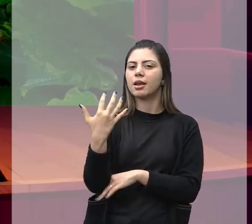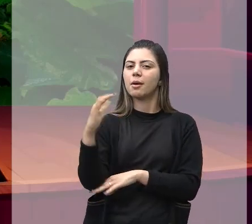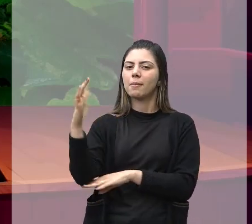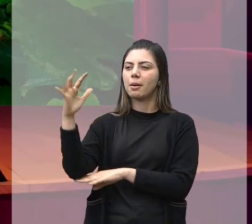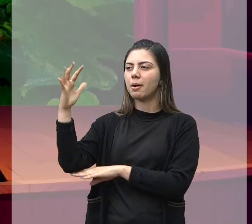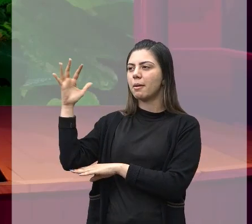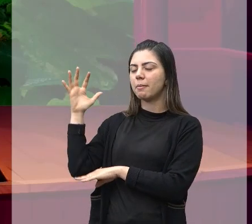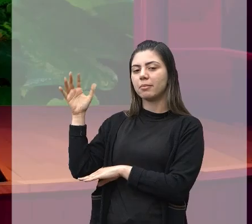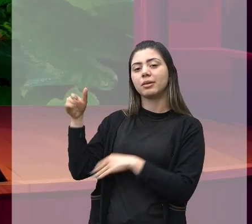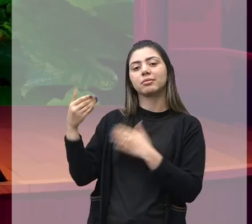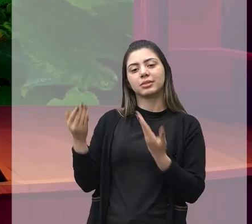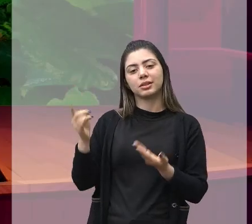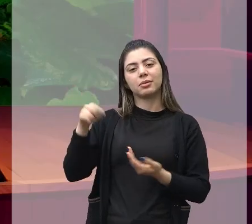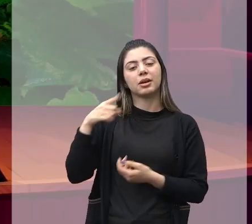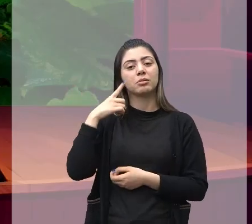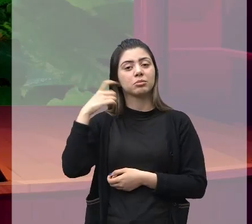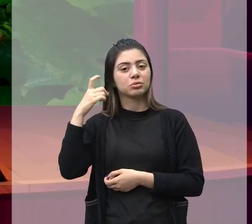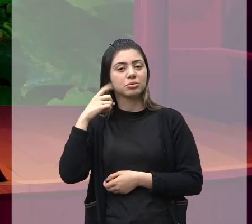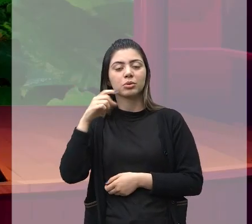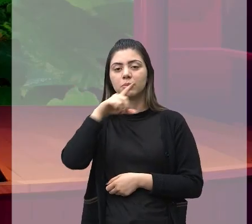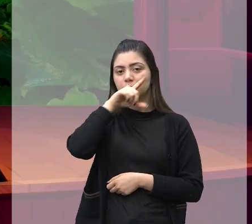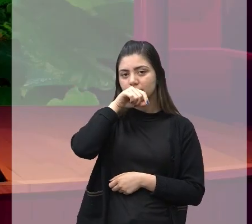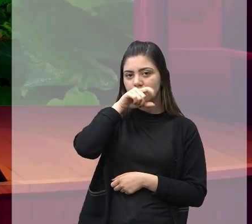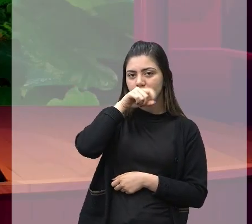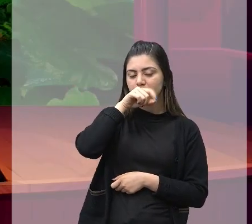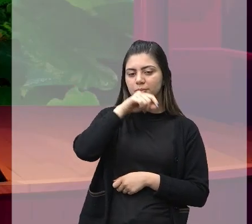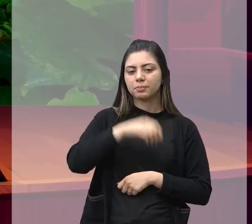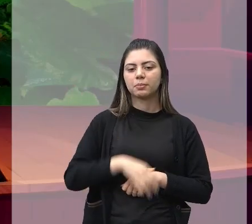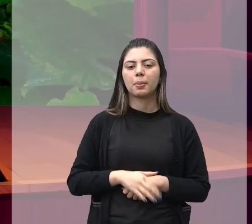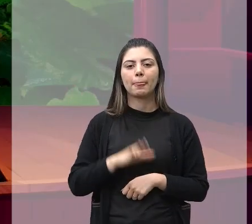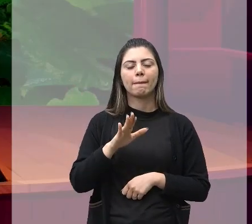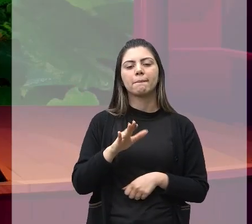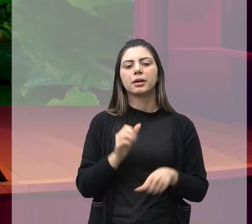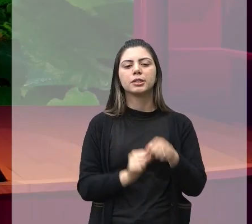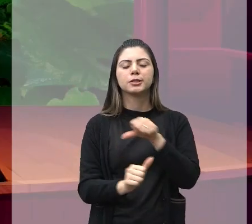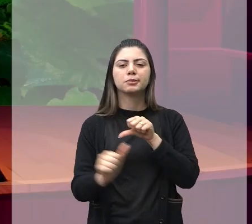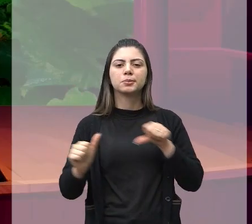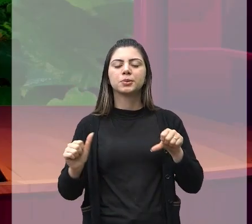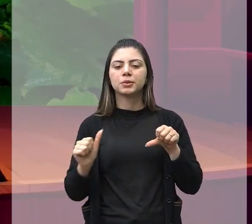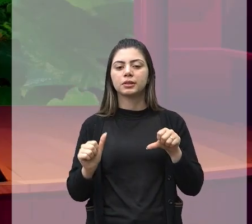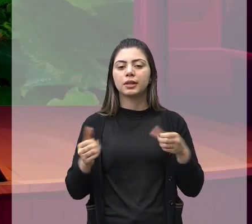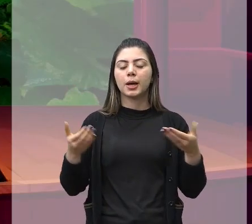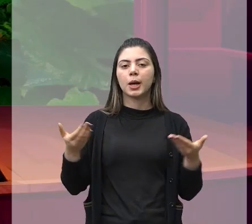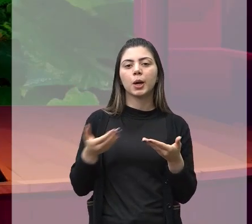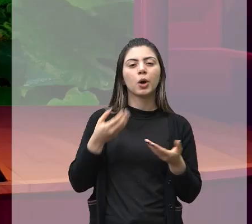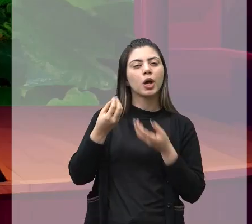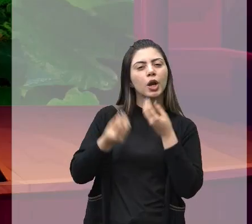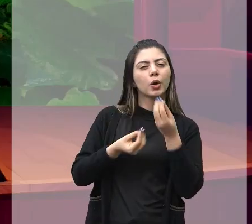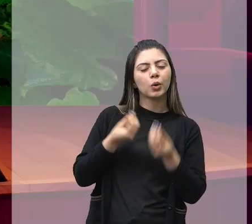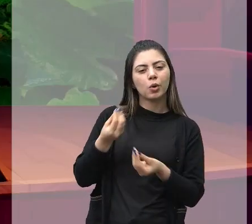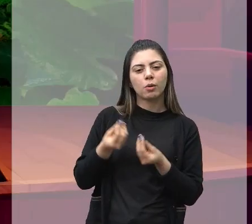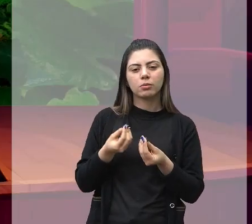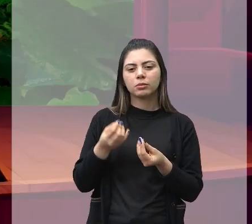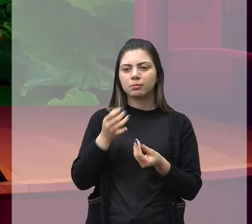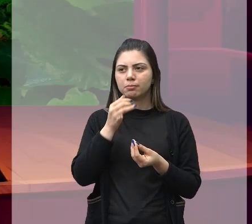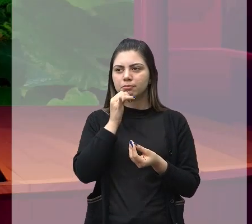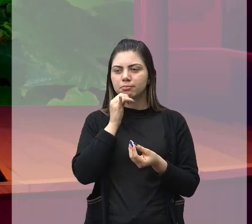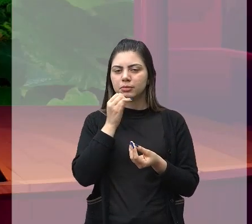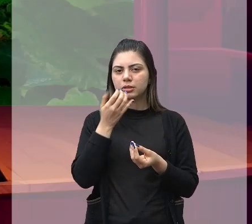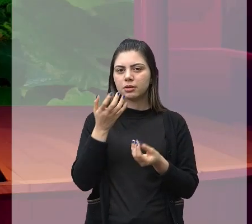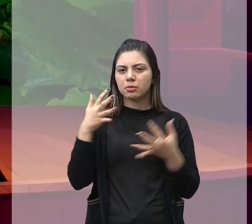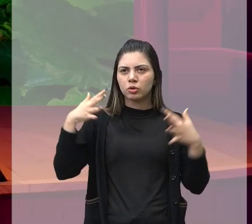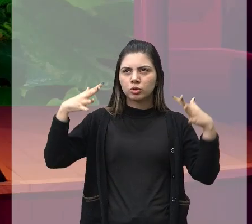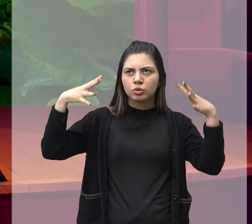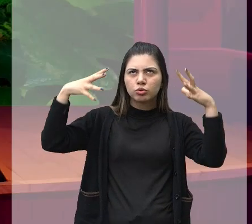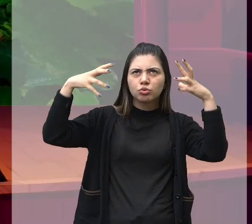colocou som de pássaros. Mas vamos imaginar que, neste momento, o céu começa a ficar